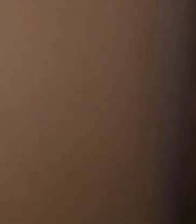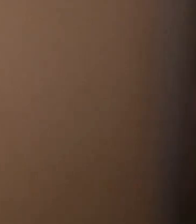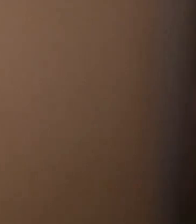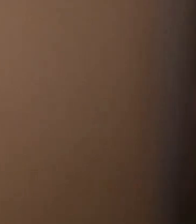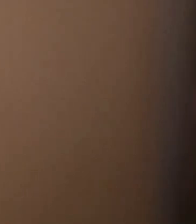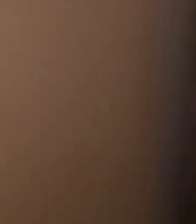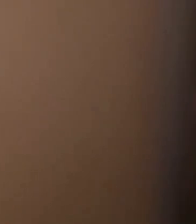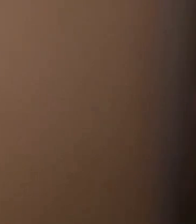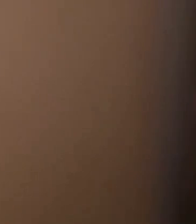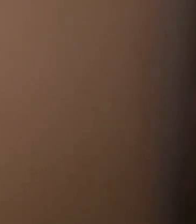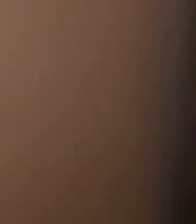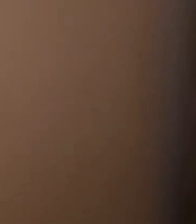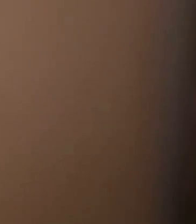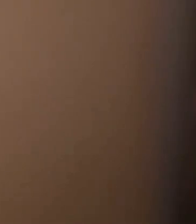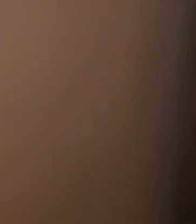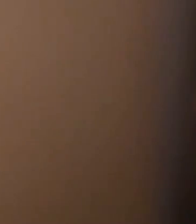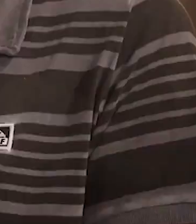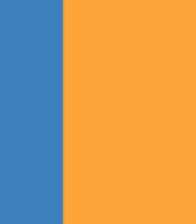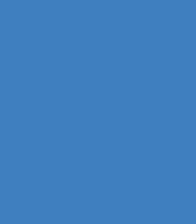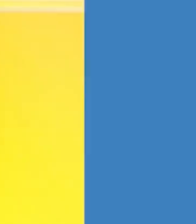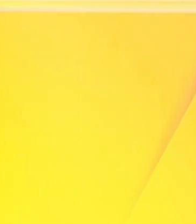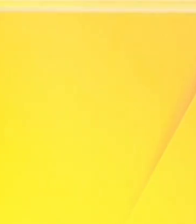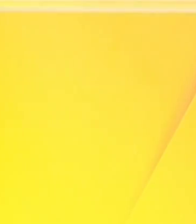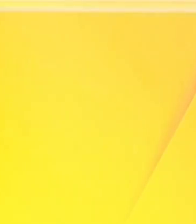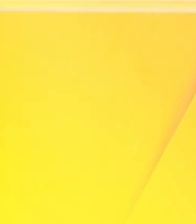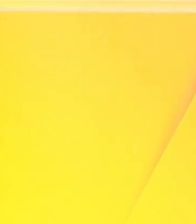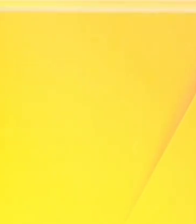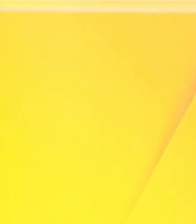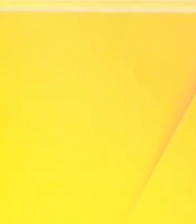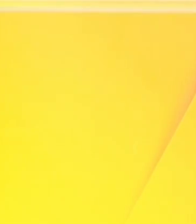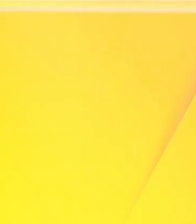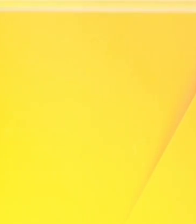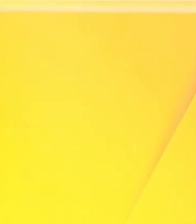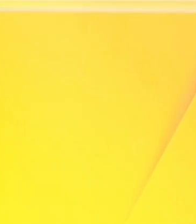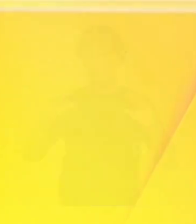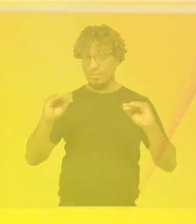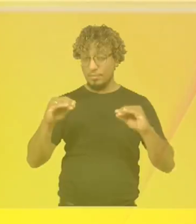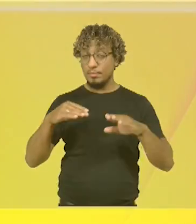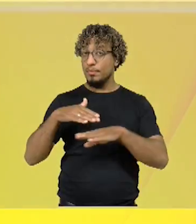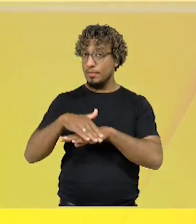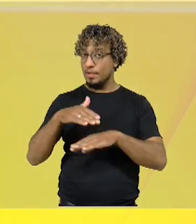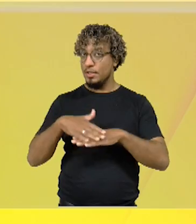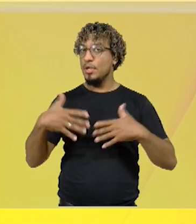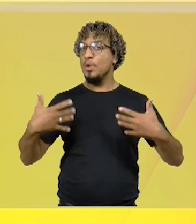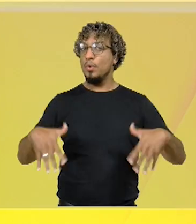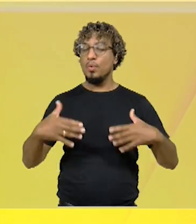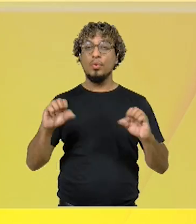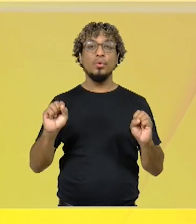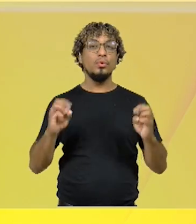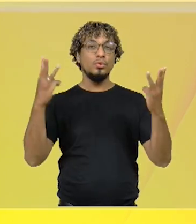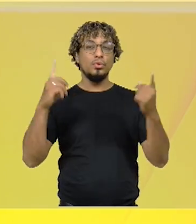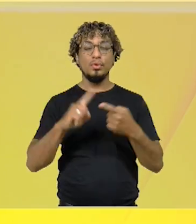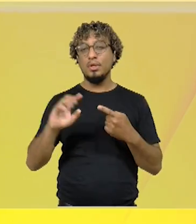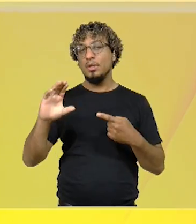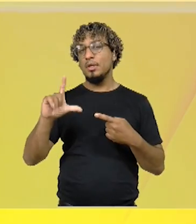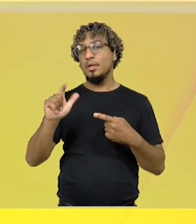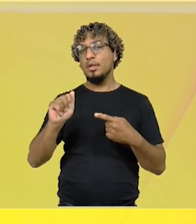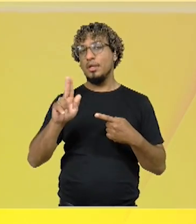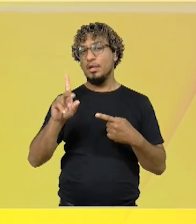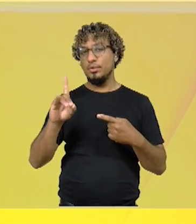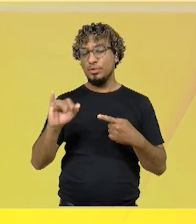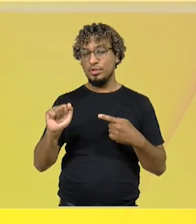vê a riqueza, né, da nossa cidade, que é a quarta mais rica do Nordeste, indo embora, né, e os trabalhadores e trabalhadoras ficando